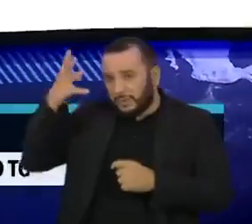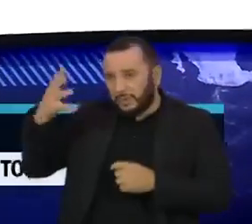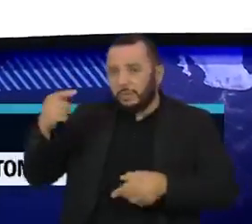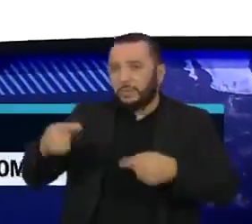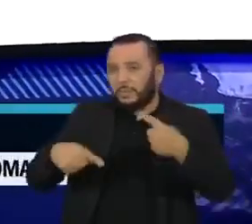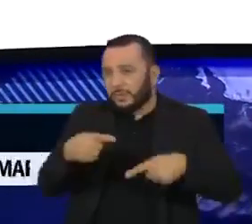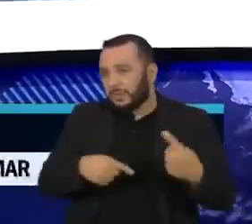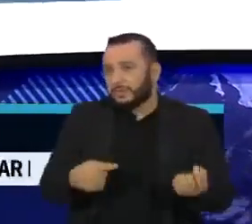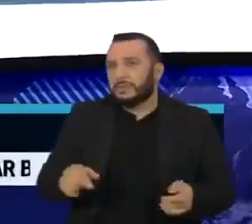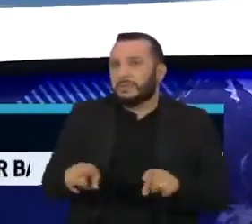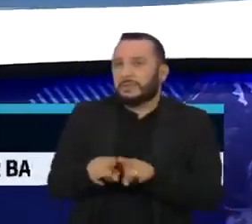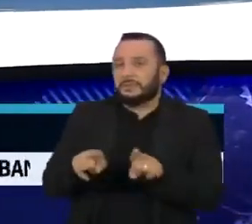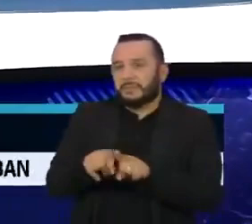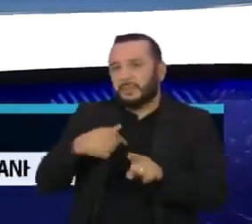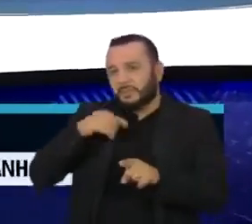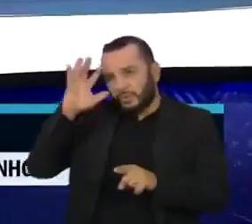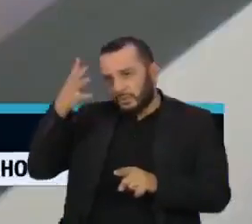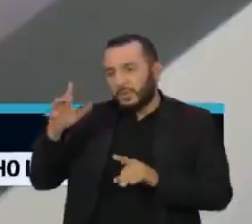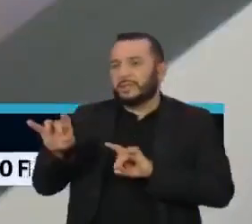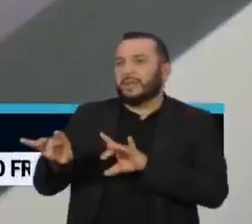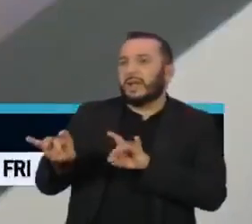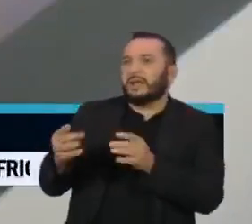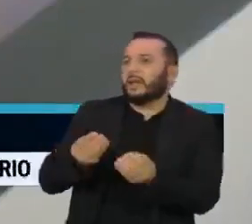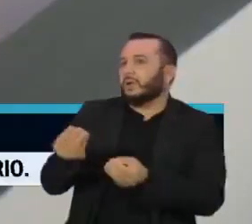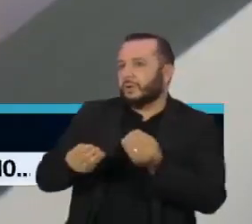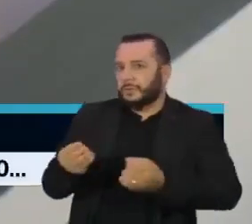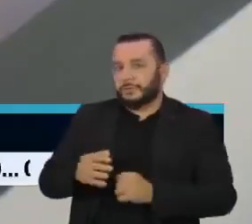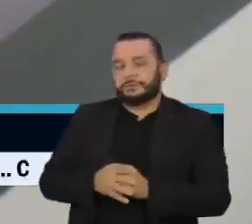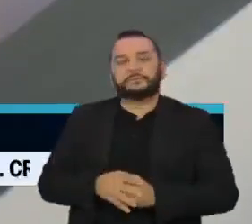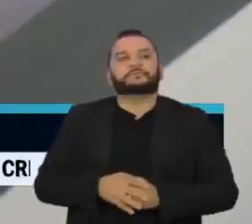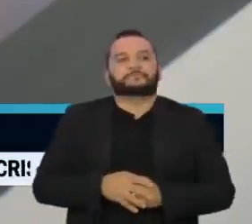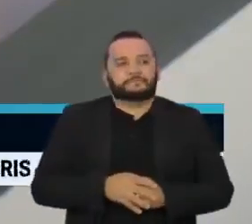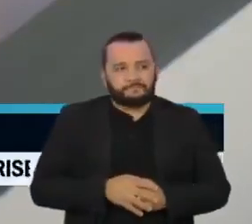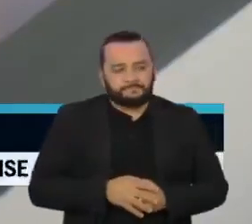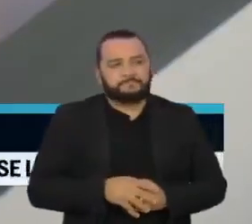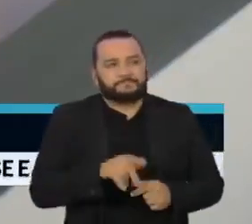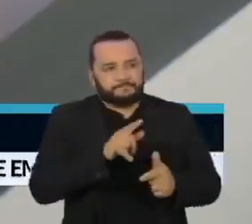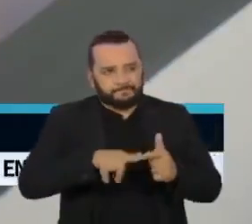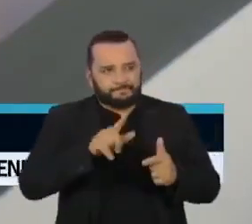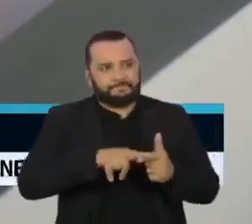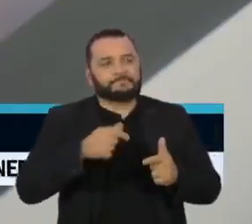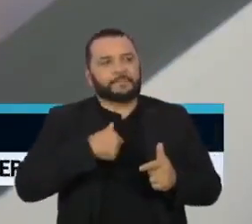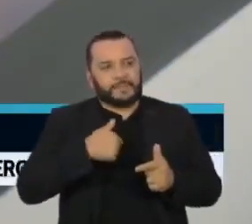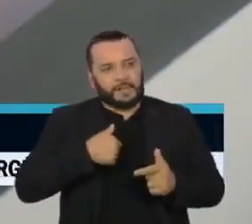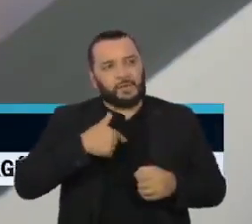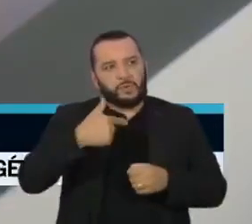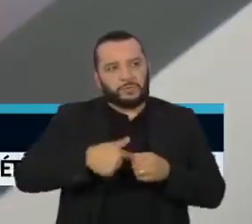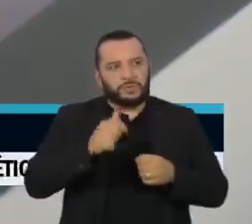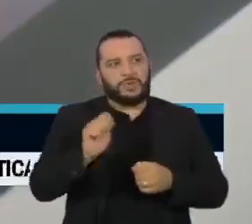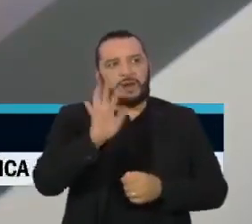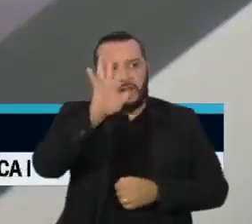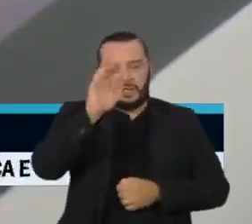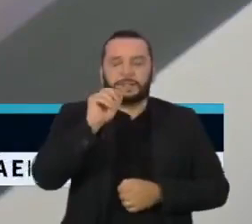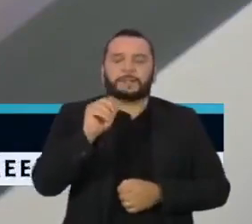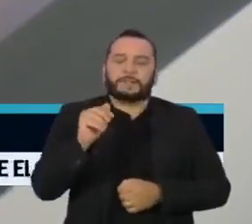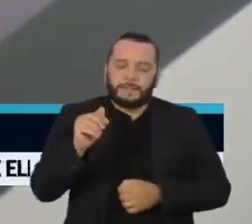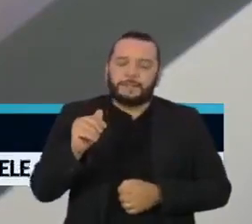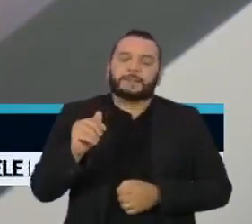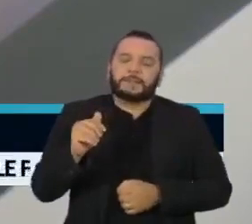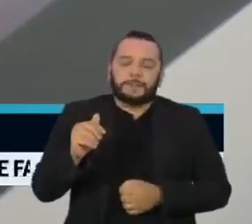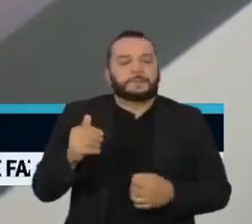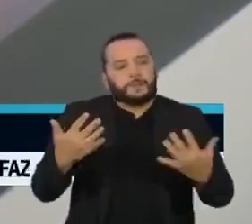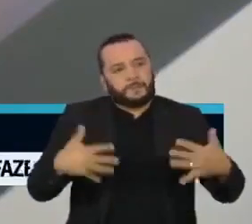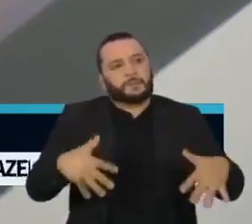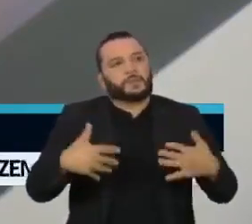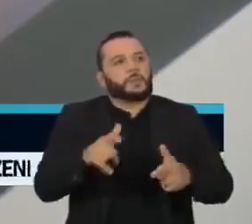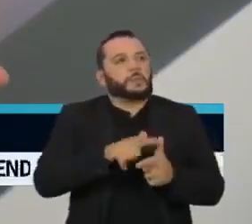tendem a atropelar soluções técnicas? É um grande problema. Aumento de preço de combustível é um